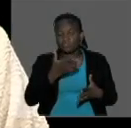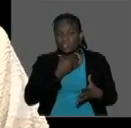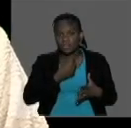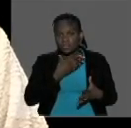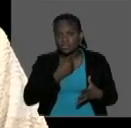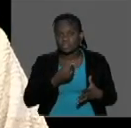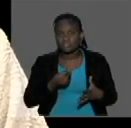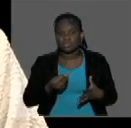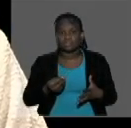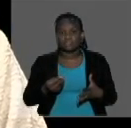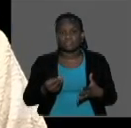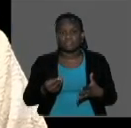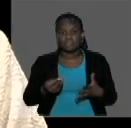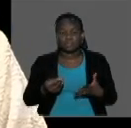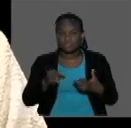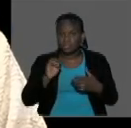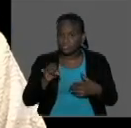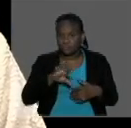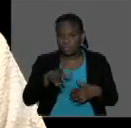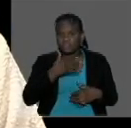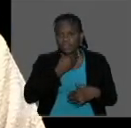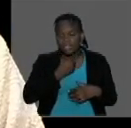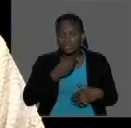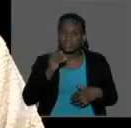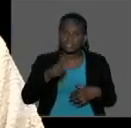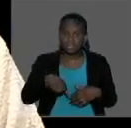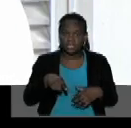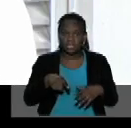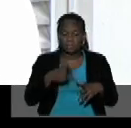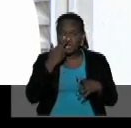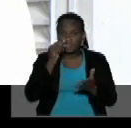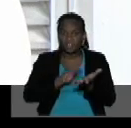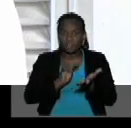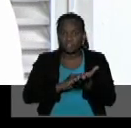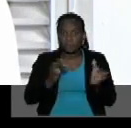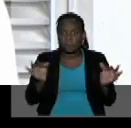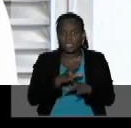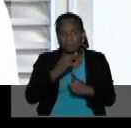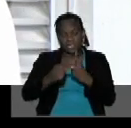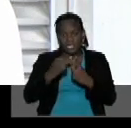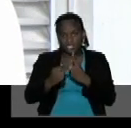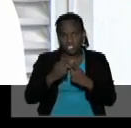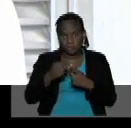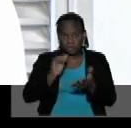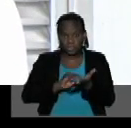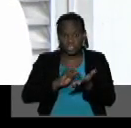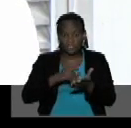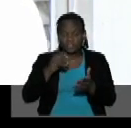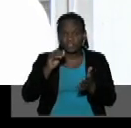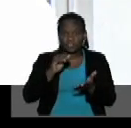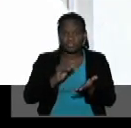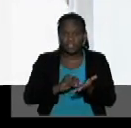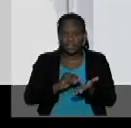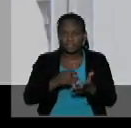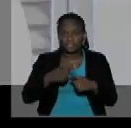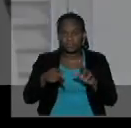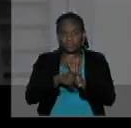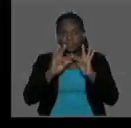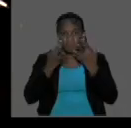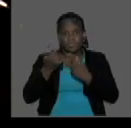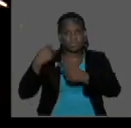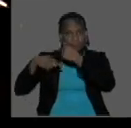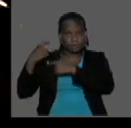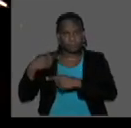falsa, meia que, se não falsa, meio que incompleta, porque faltava esse aspecto da